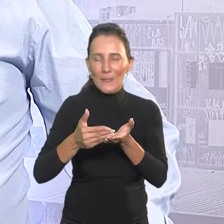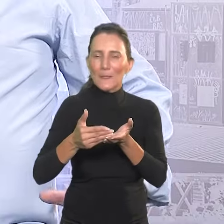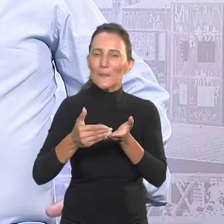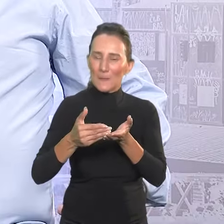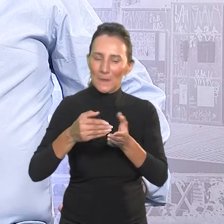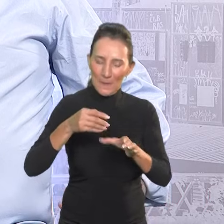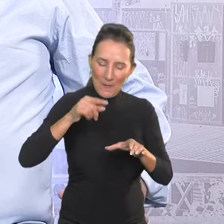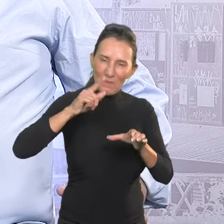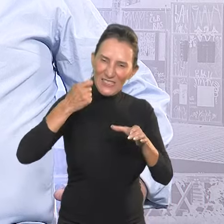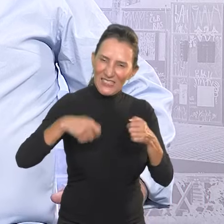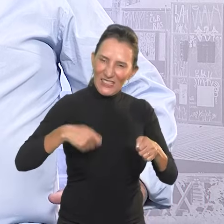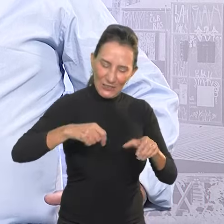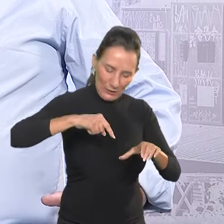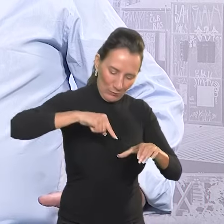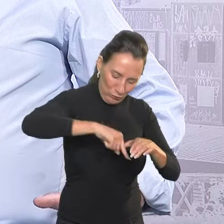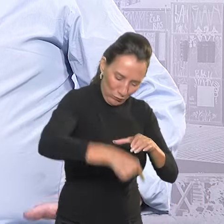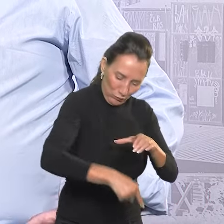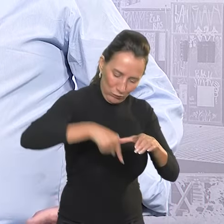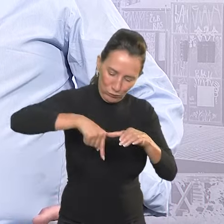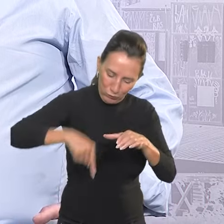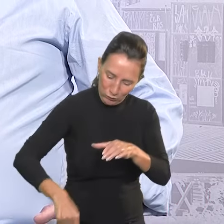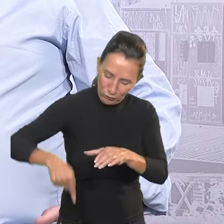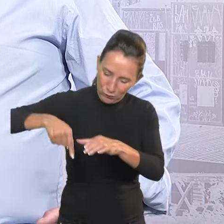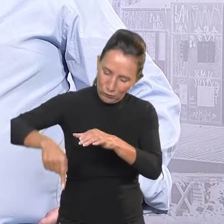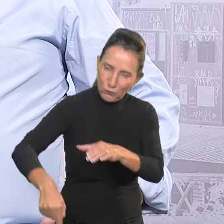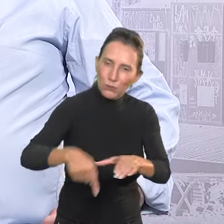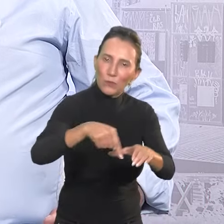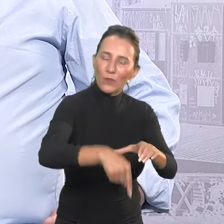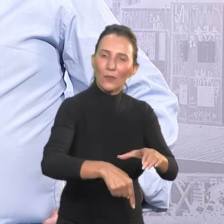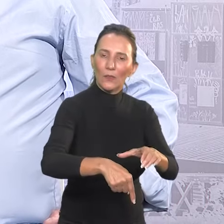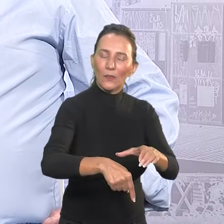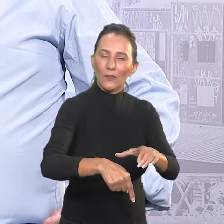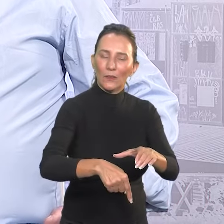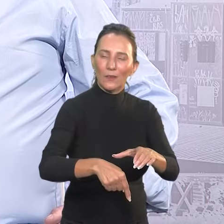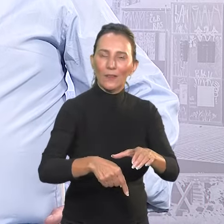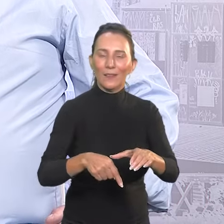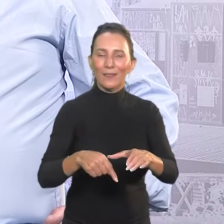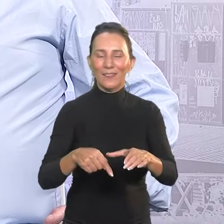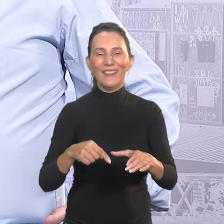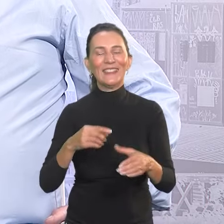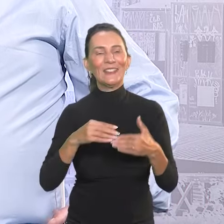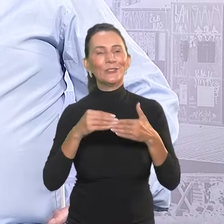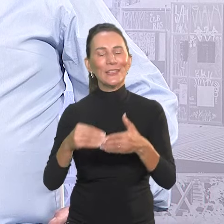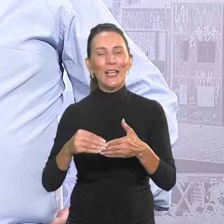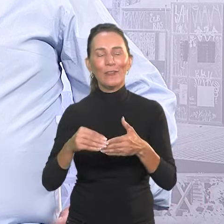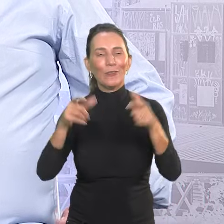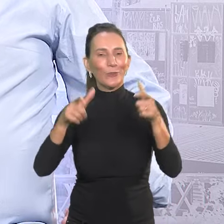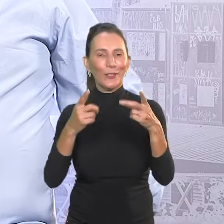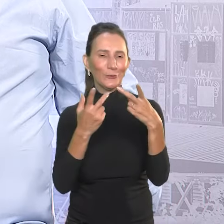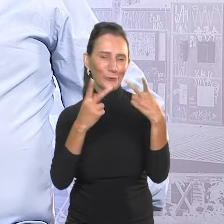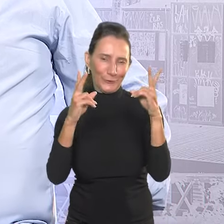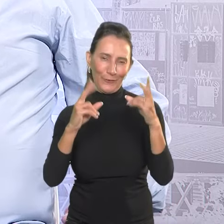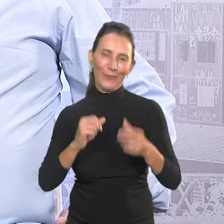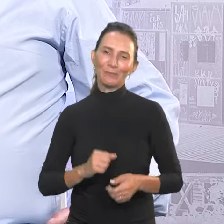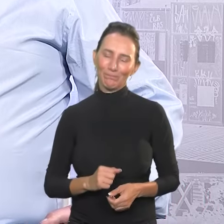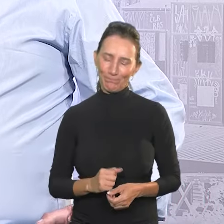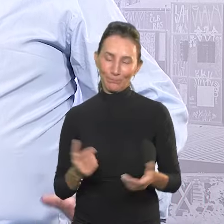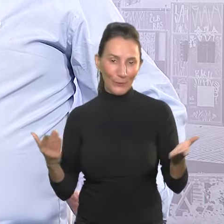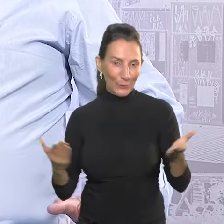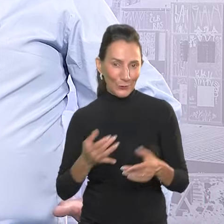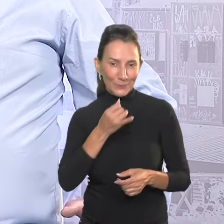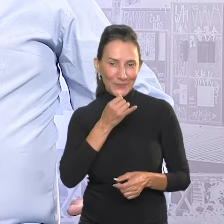construído, o início bem alicerçado, que nos leva só a um lugar de vitórias. É por isso que hoje,